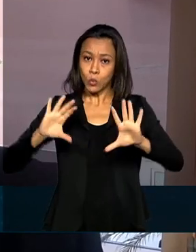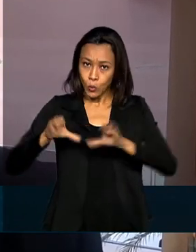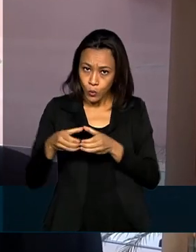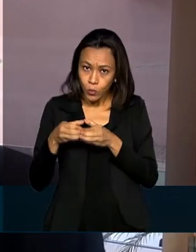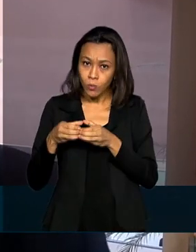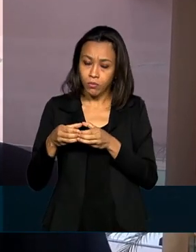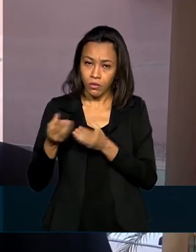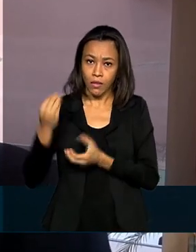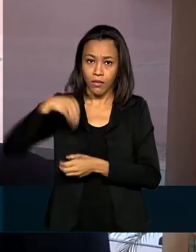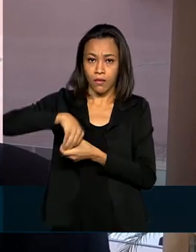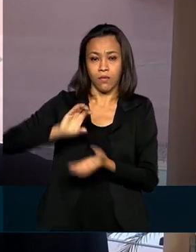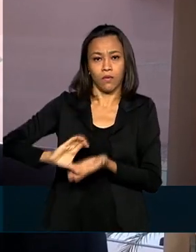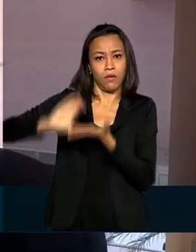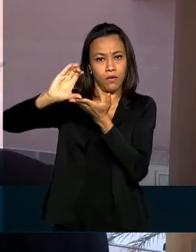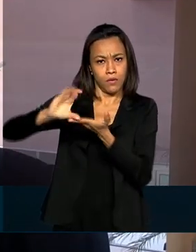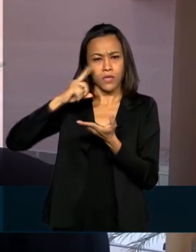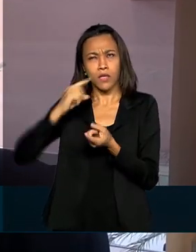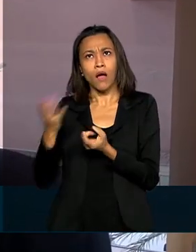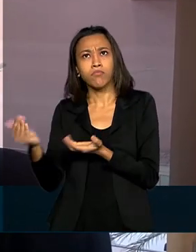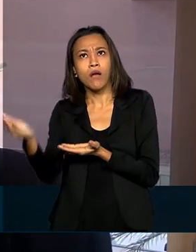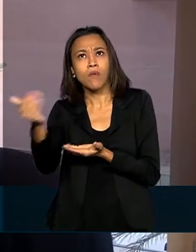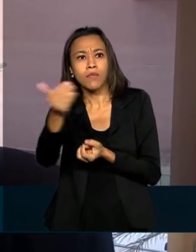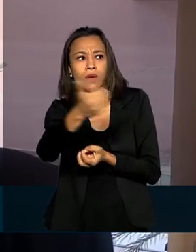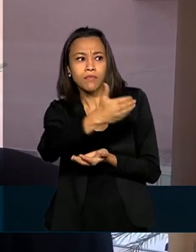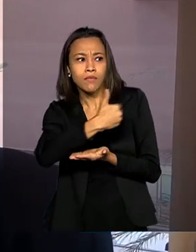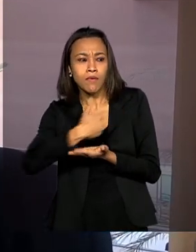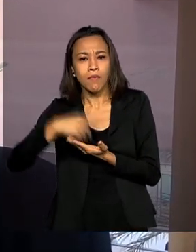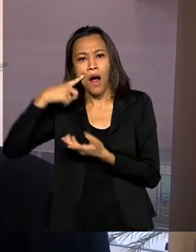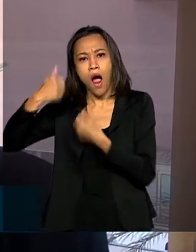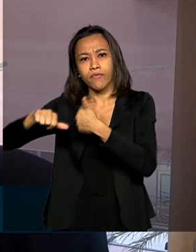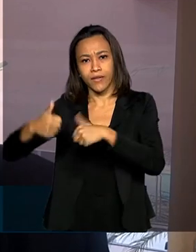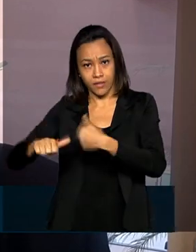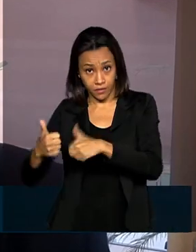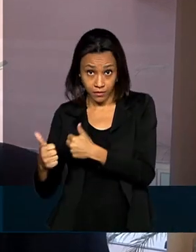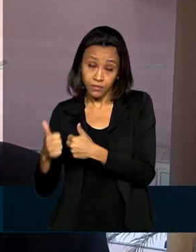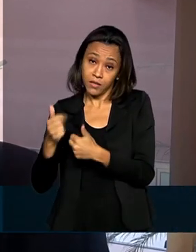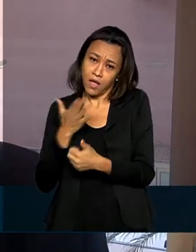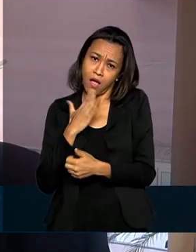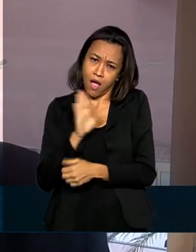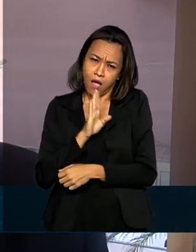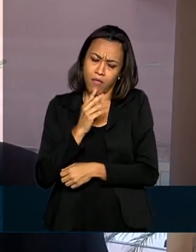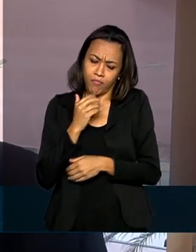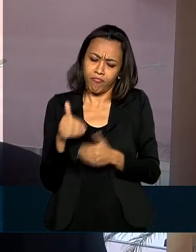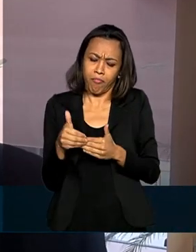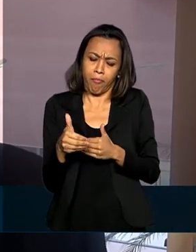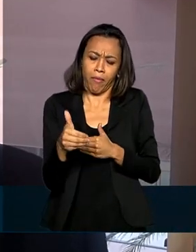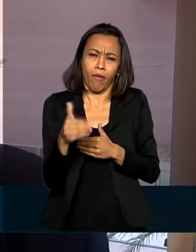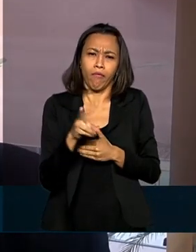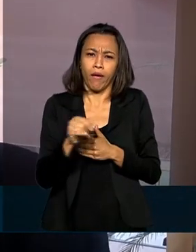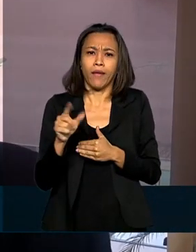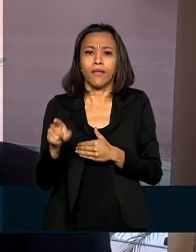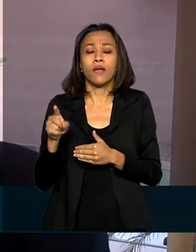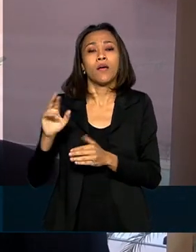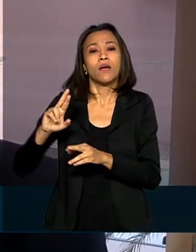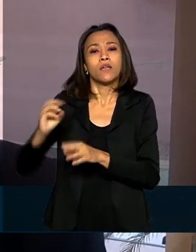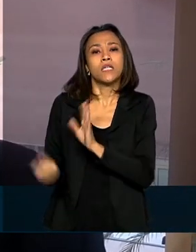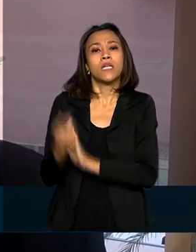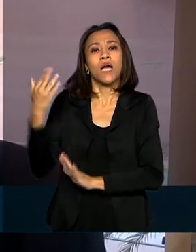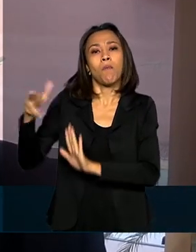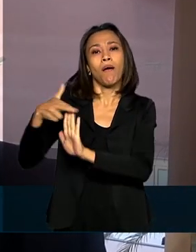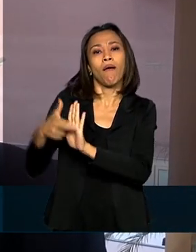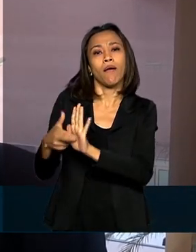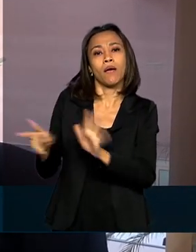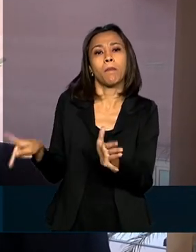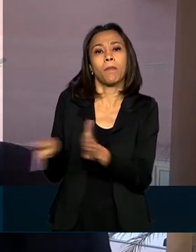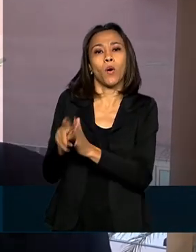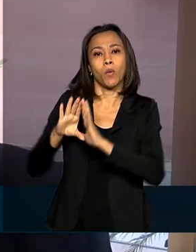está avaliando essas contribuições e, em breve, teremos, então, a determinação, através de resolução específica do Conselho